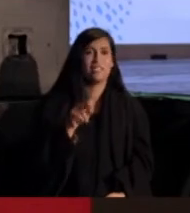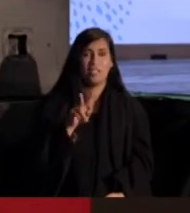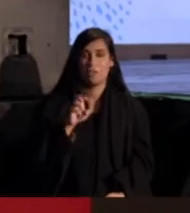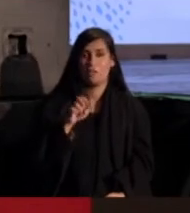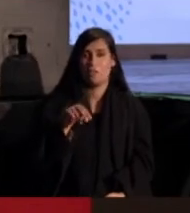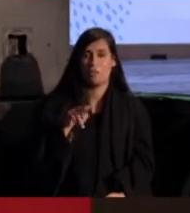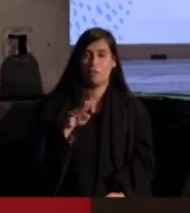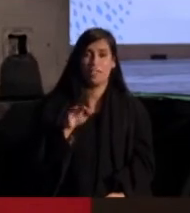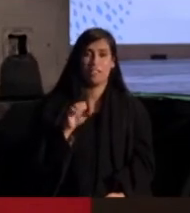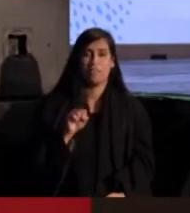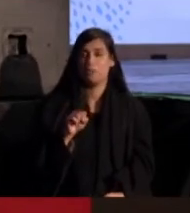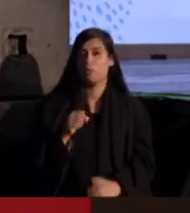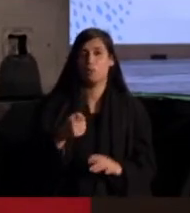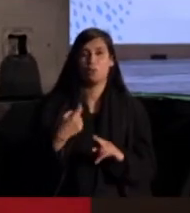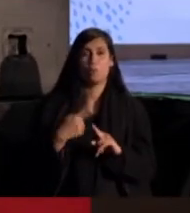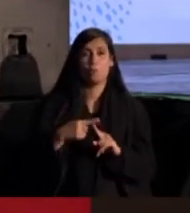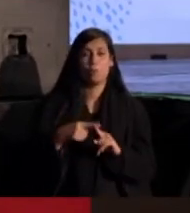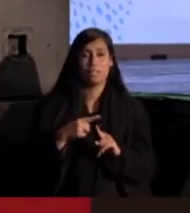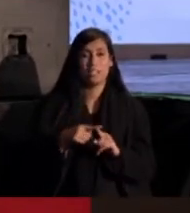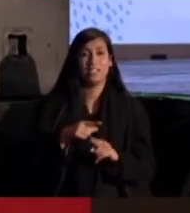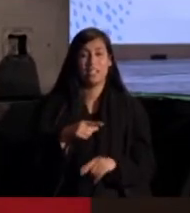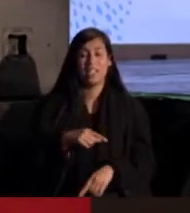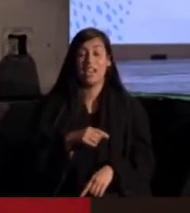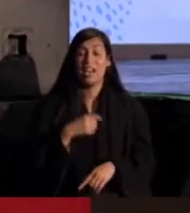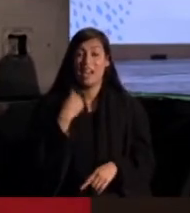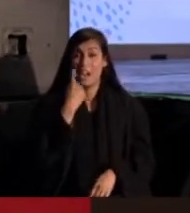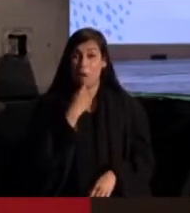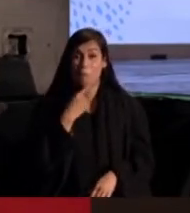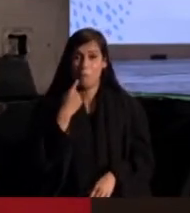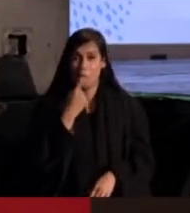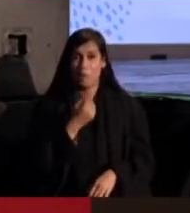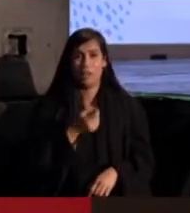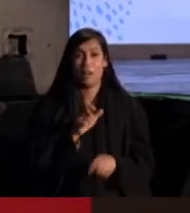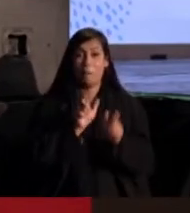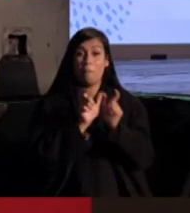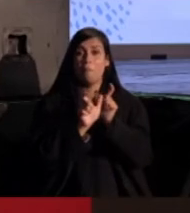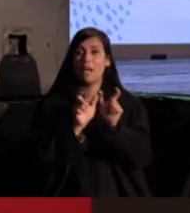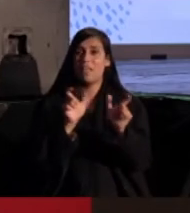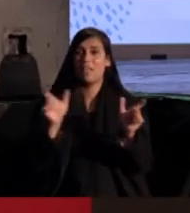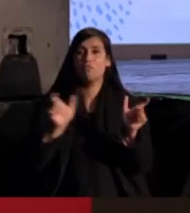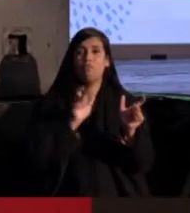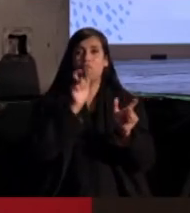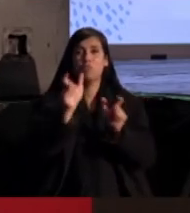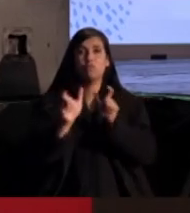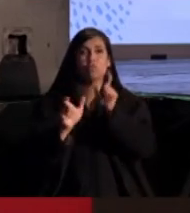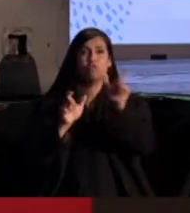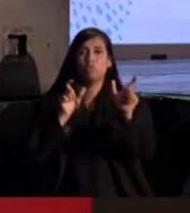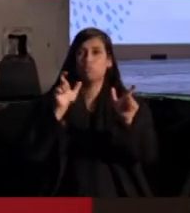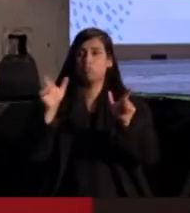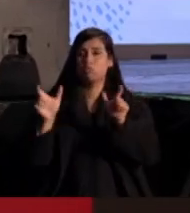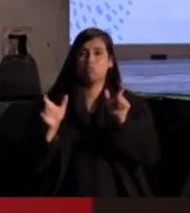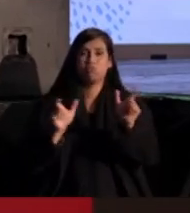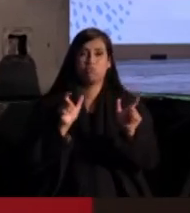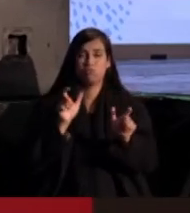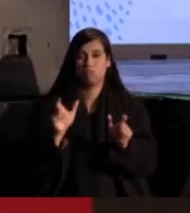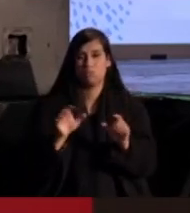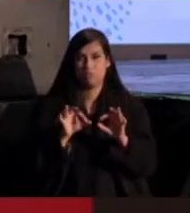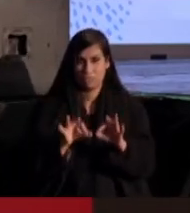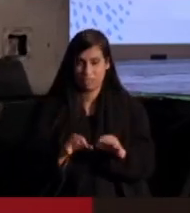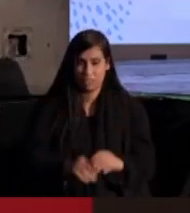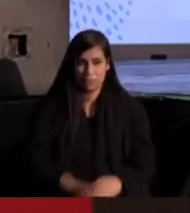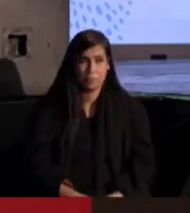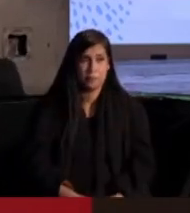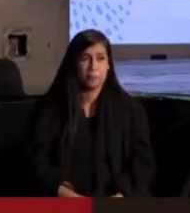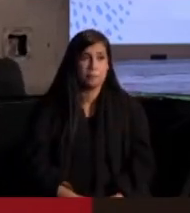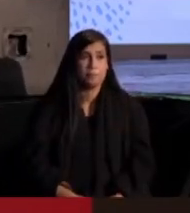os beijos e as palavras de amor, né? Então, é esta dimensão venérea colocada ali, e nós vamos ver como é que